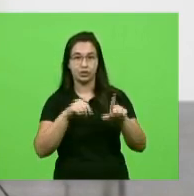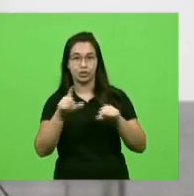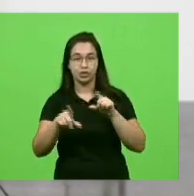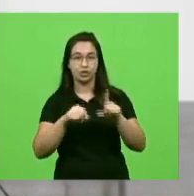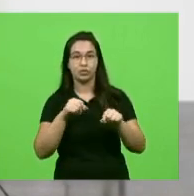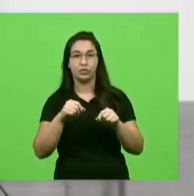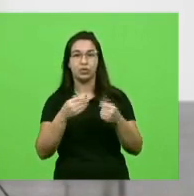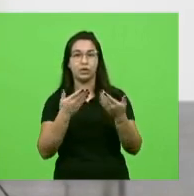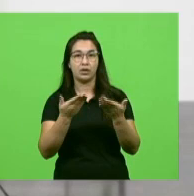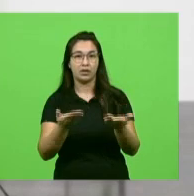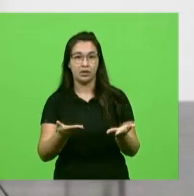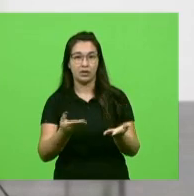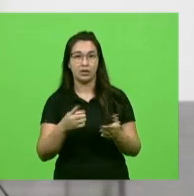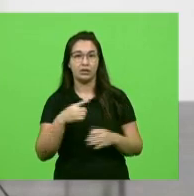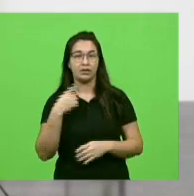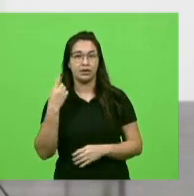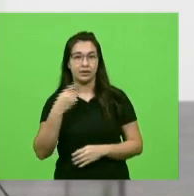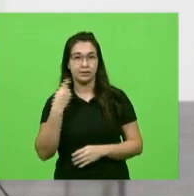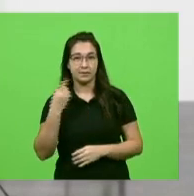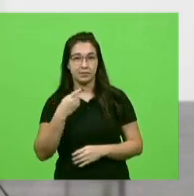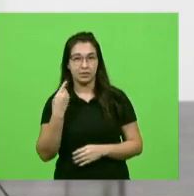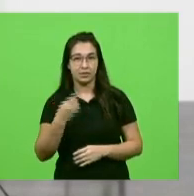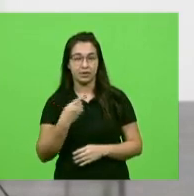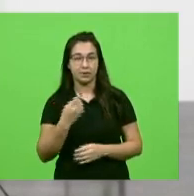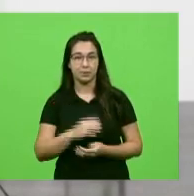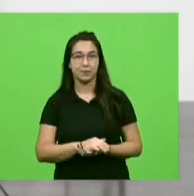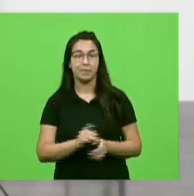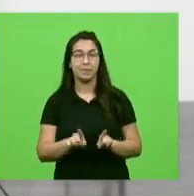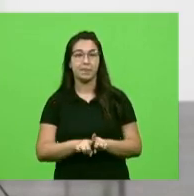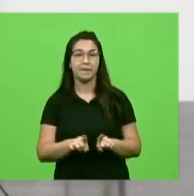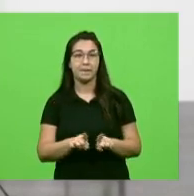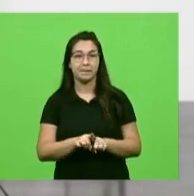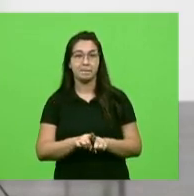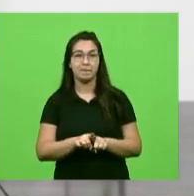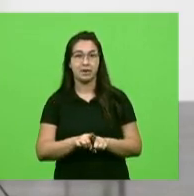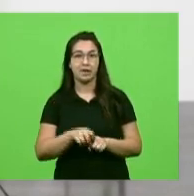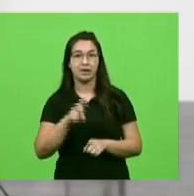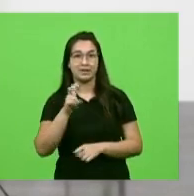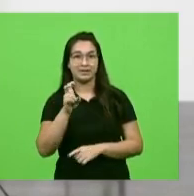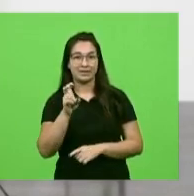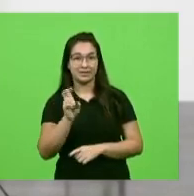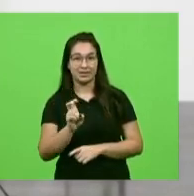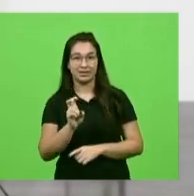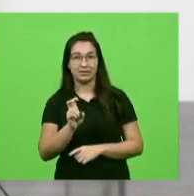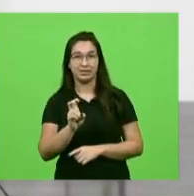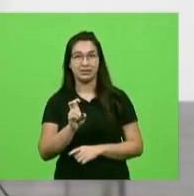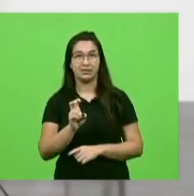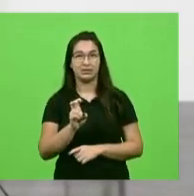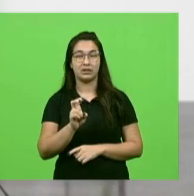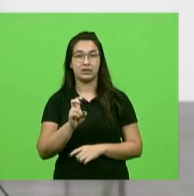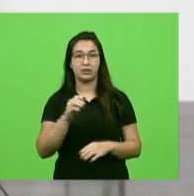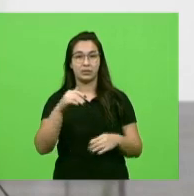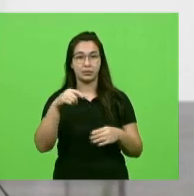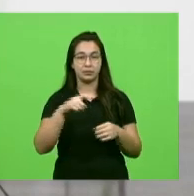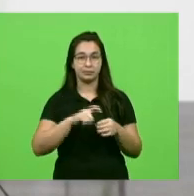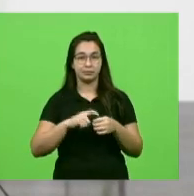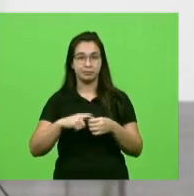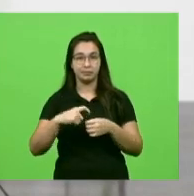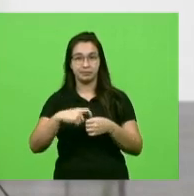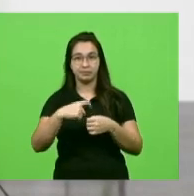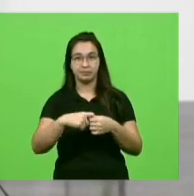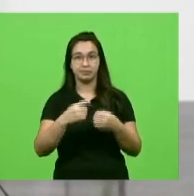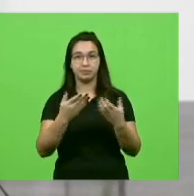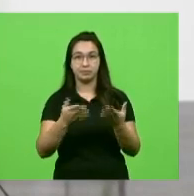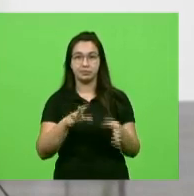outubro de 2020, foi realizada a eleição dos 5 membros da Assembleia Legislativa para a